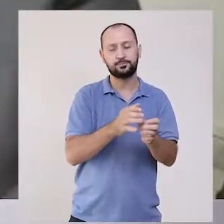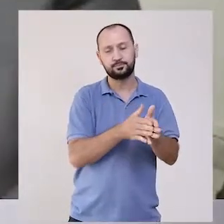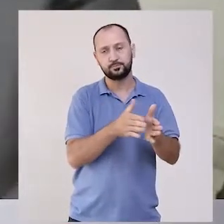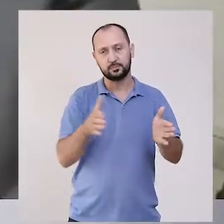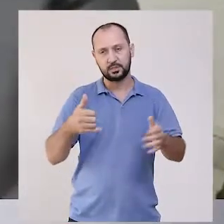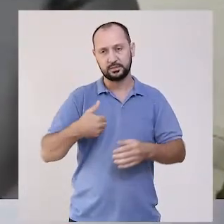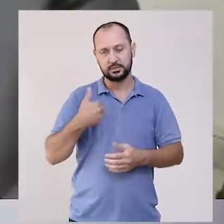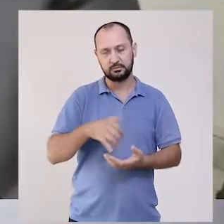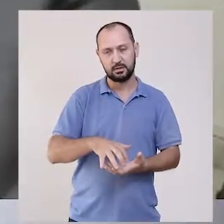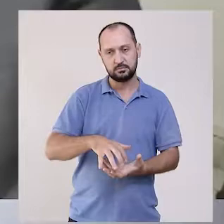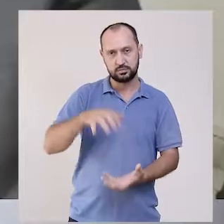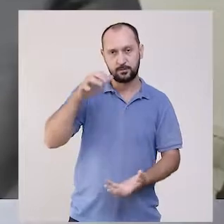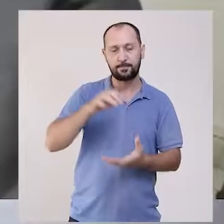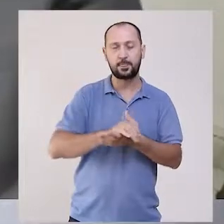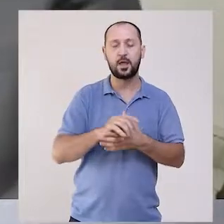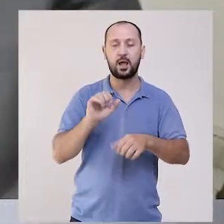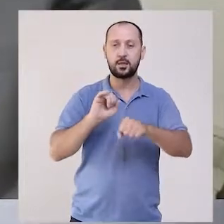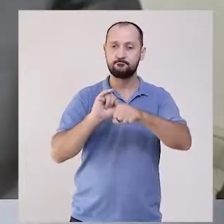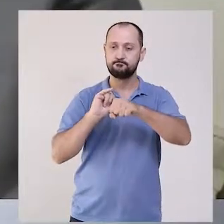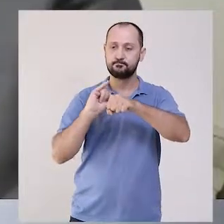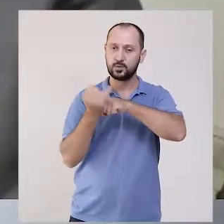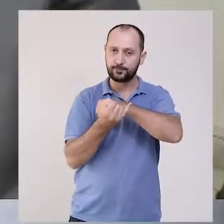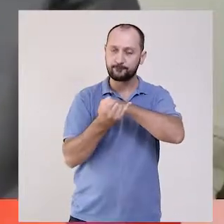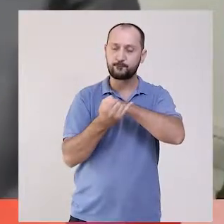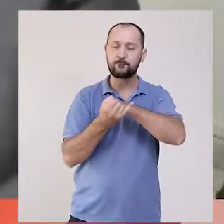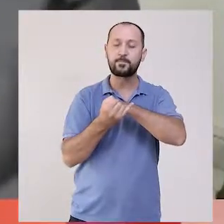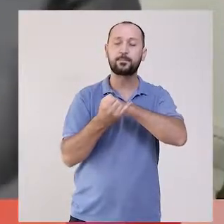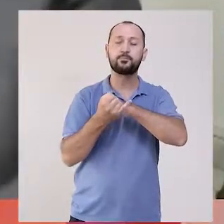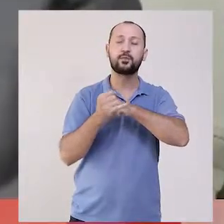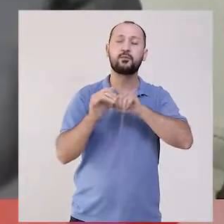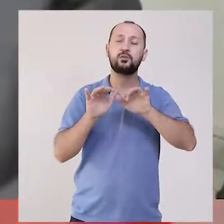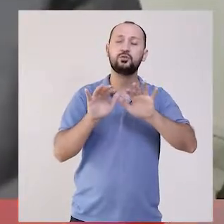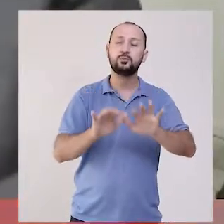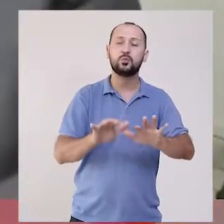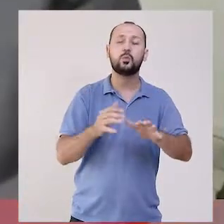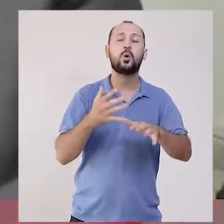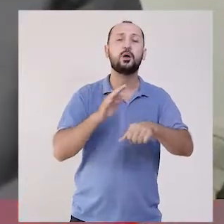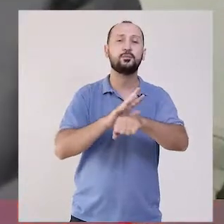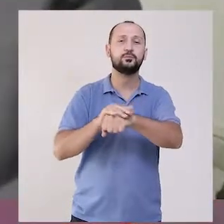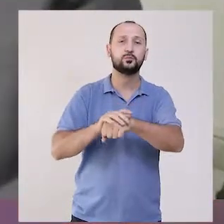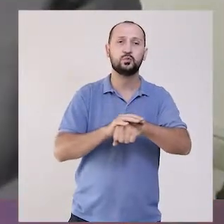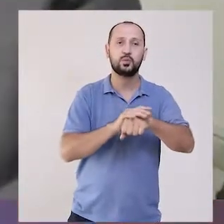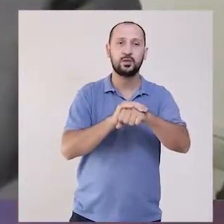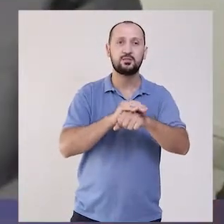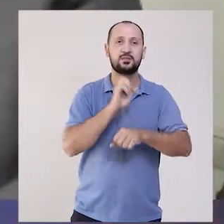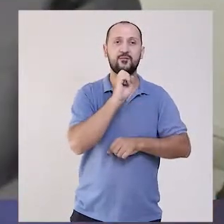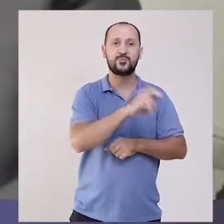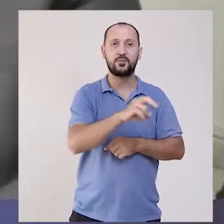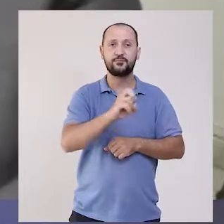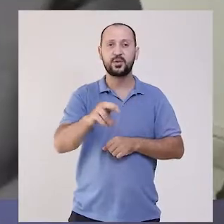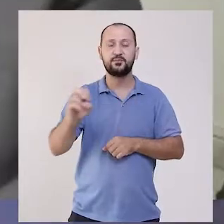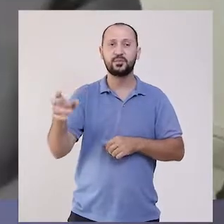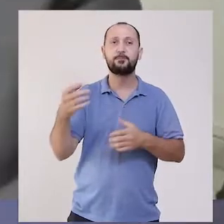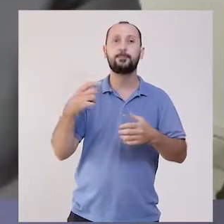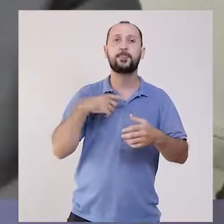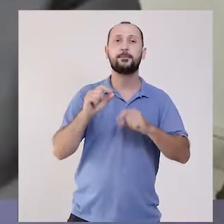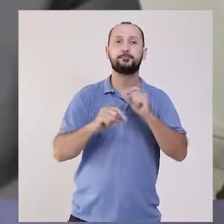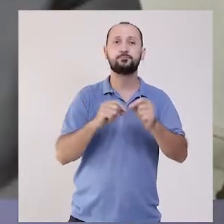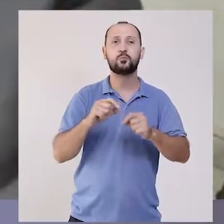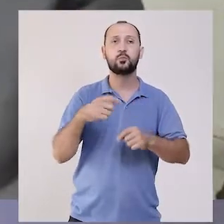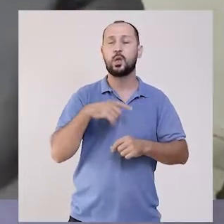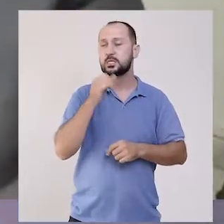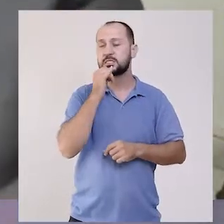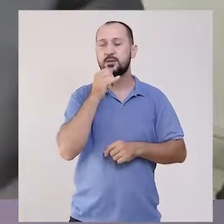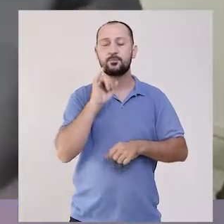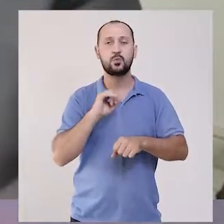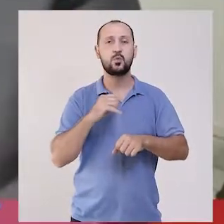do tempo, a imunidade ela vai diminuindo, principalmente pelas doenças infecciosas, né? Por